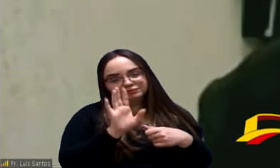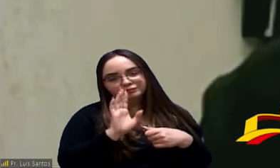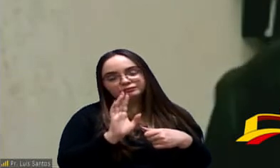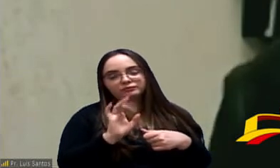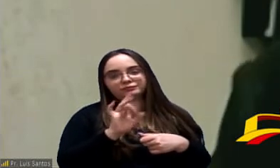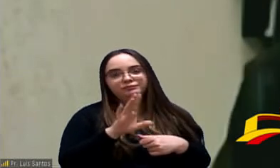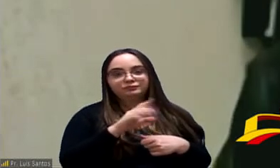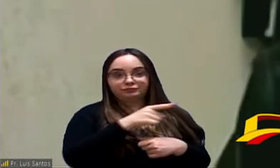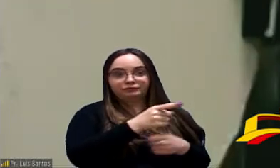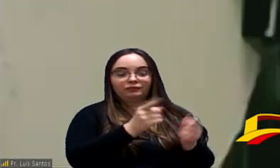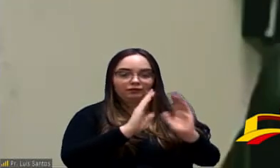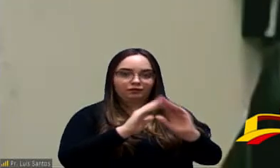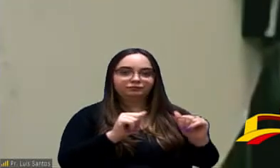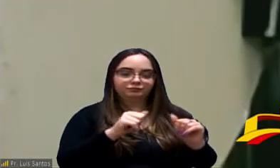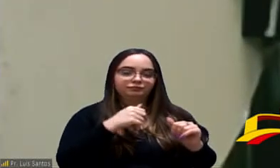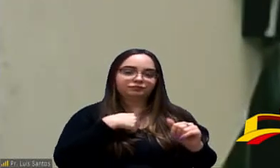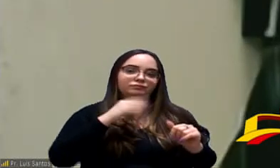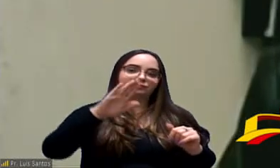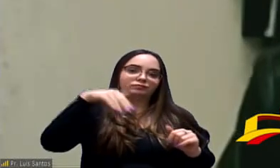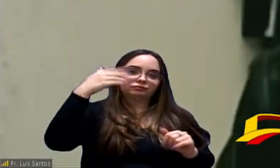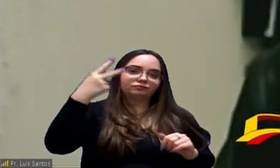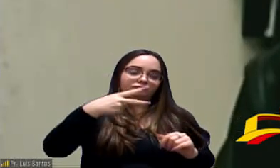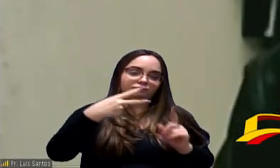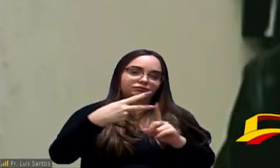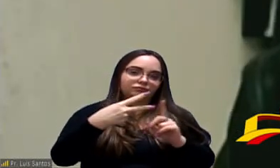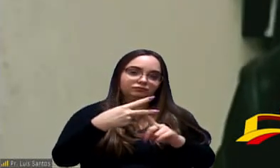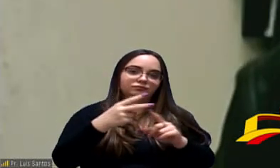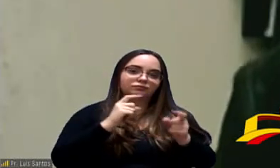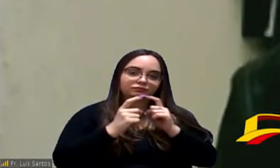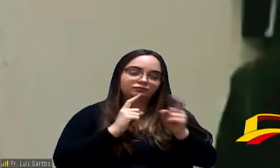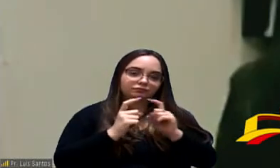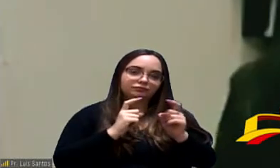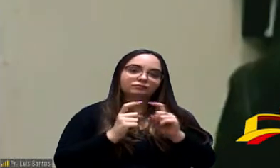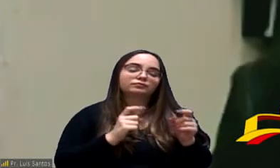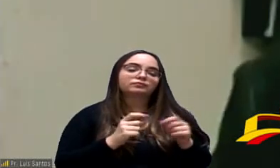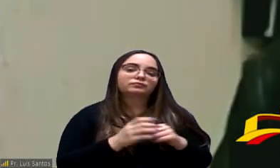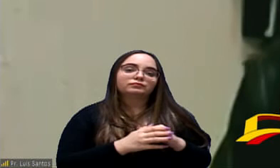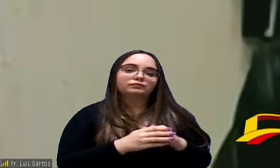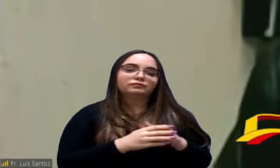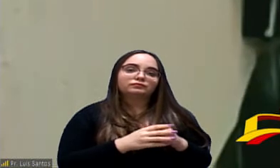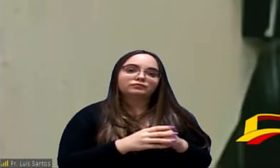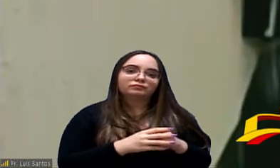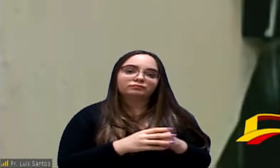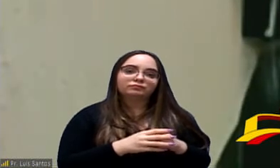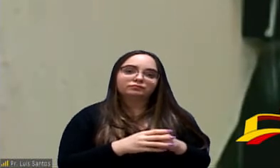seu pedido, Ítalo. Vou apresentar a emenda em segunda discussão. Vou pegar